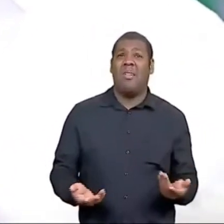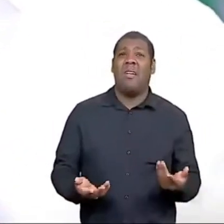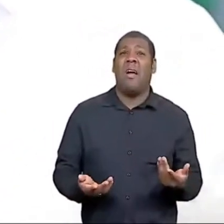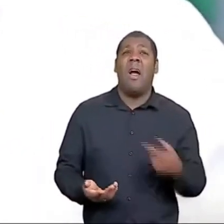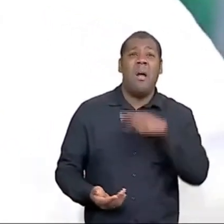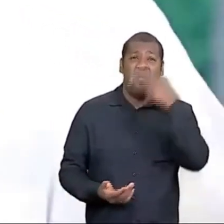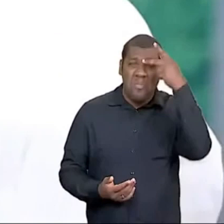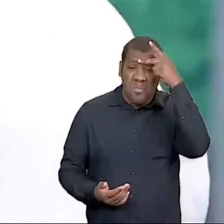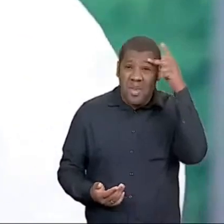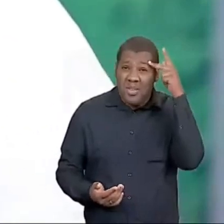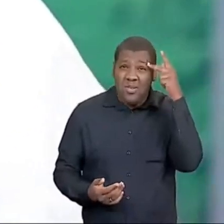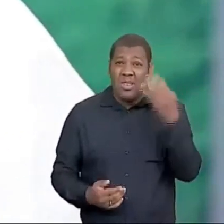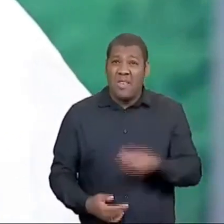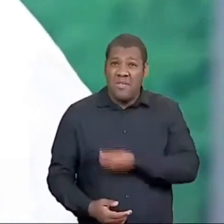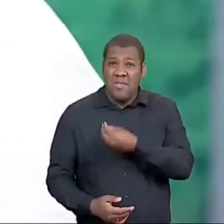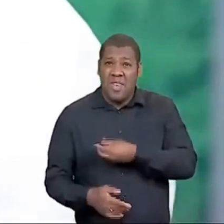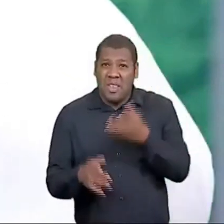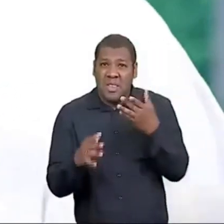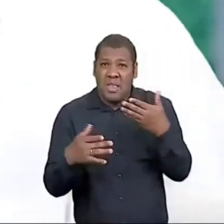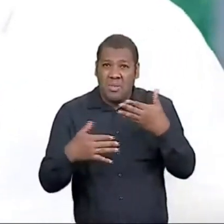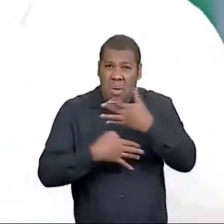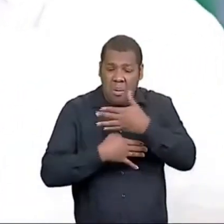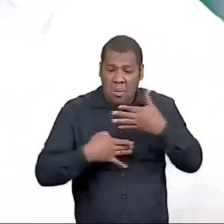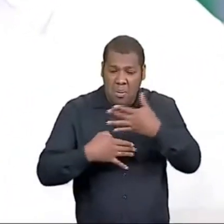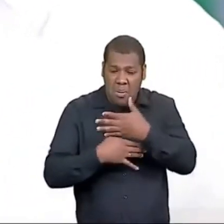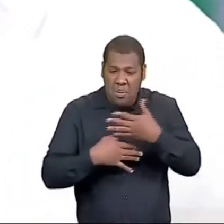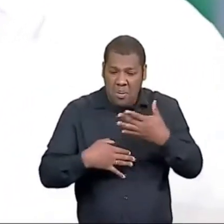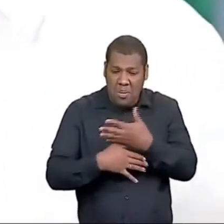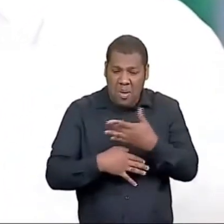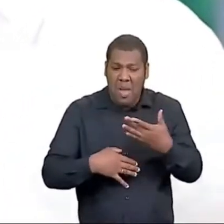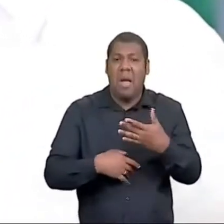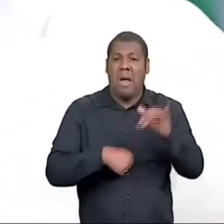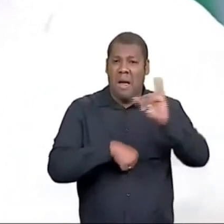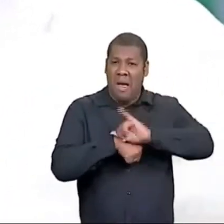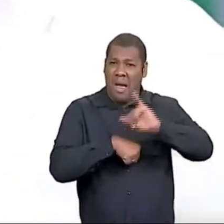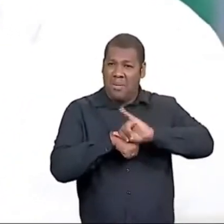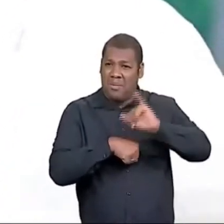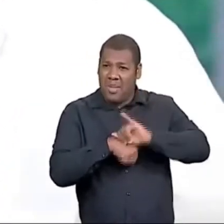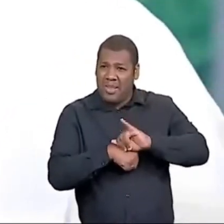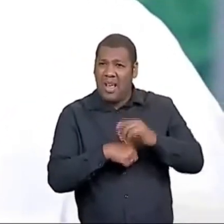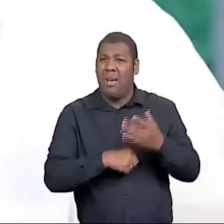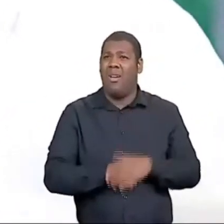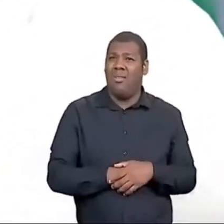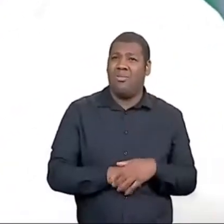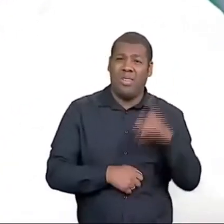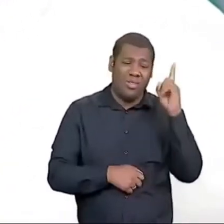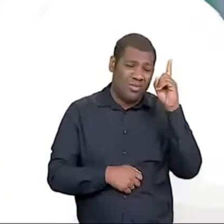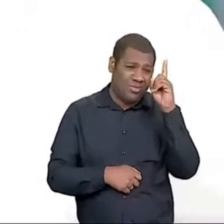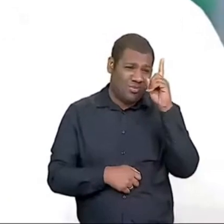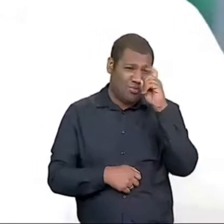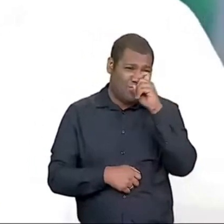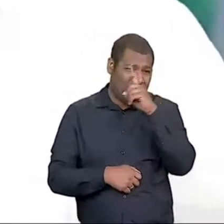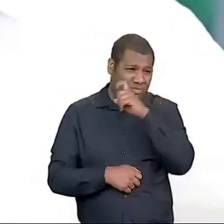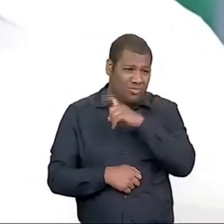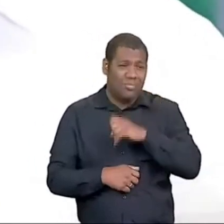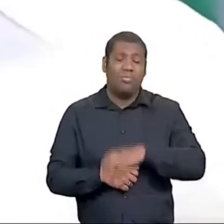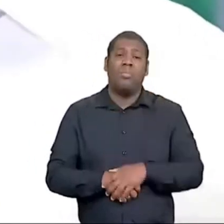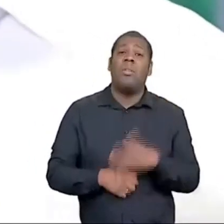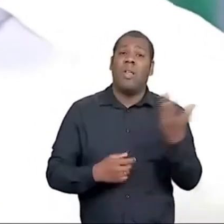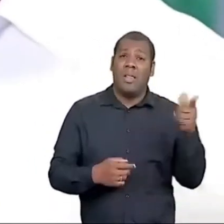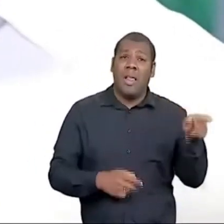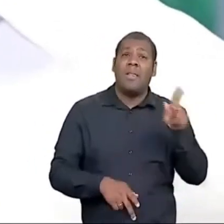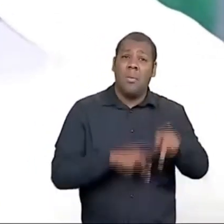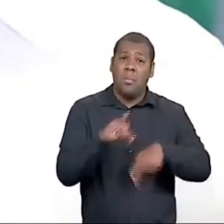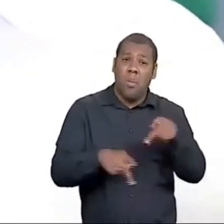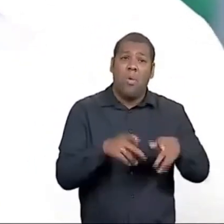concreto é que é preciso levar a essas pessoas as oportunidades de estudar, de ter acesso à educação, essas pessoas ter